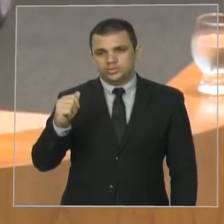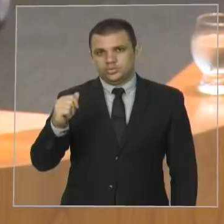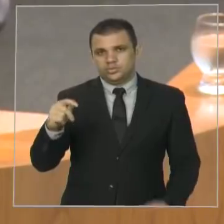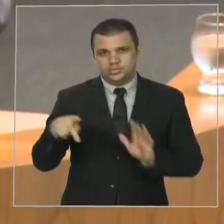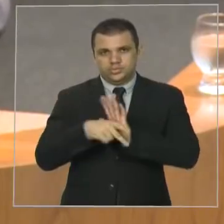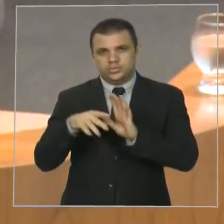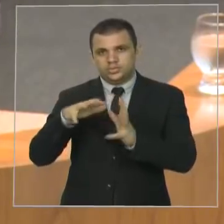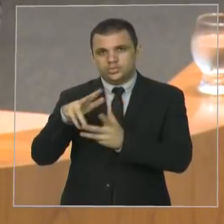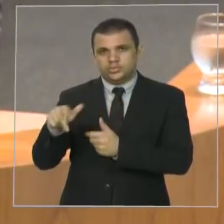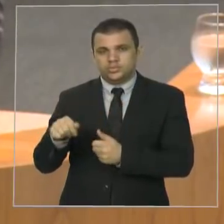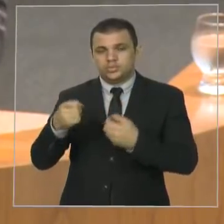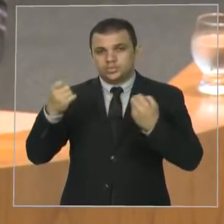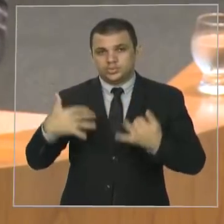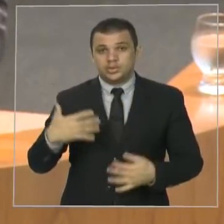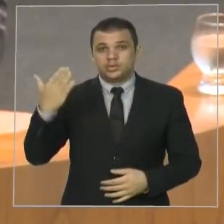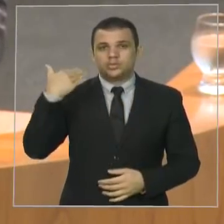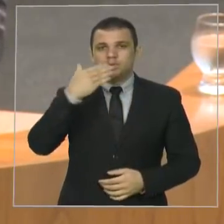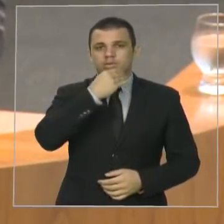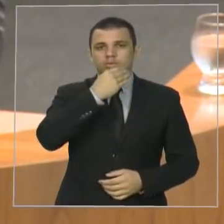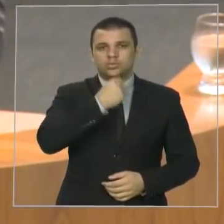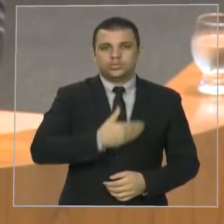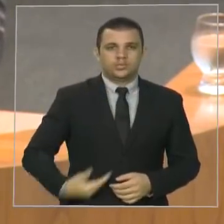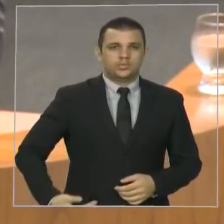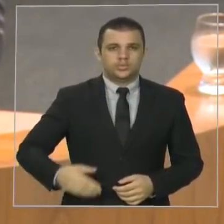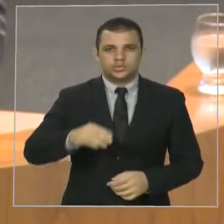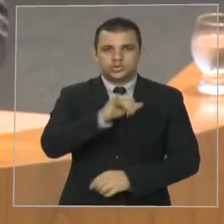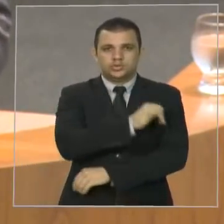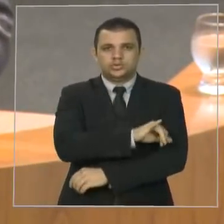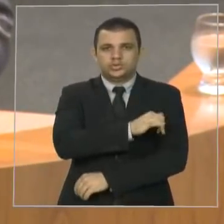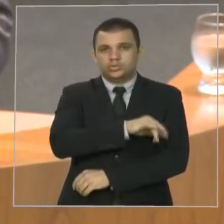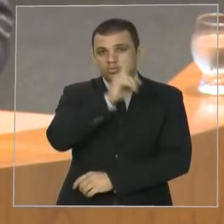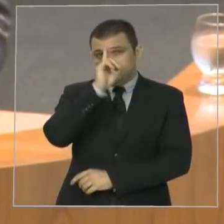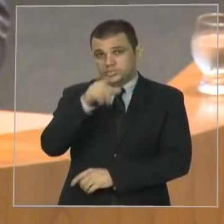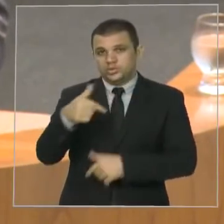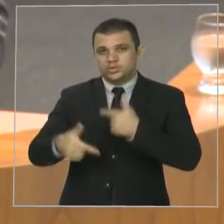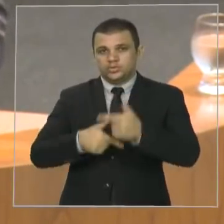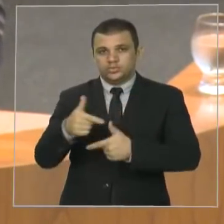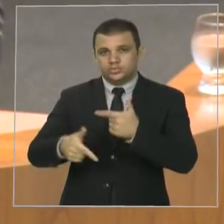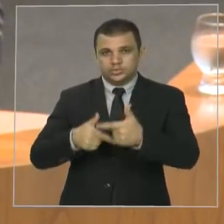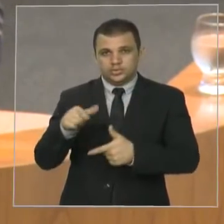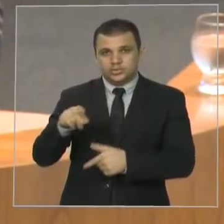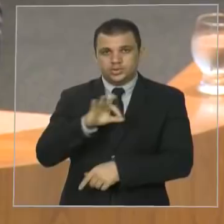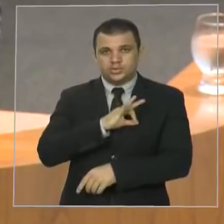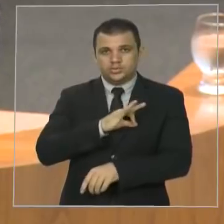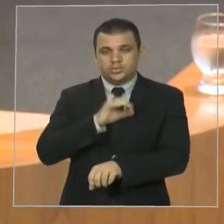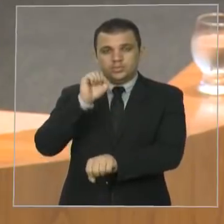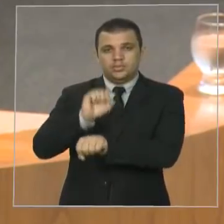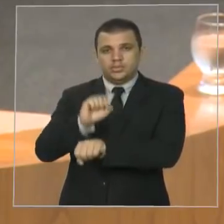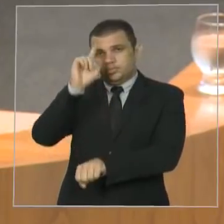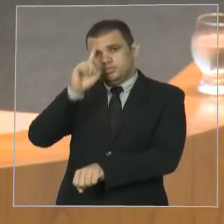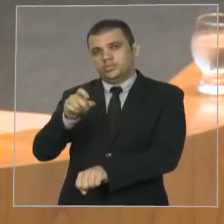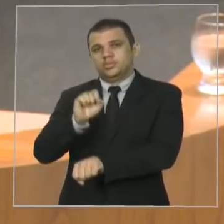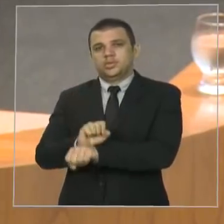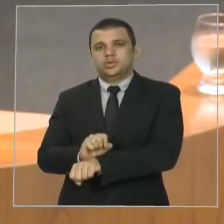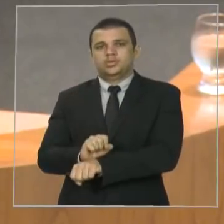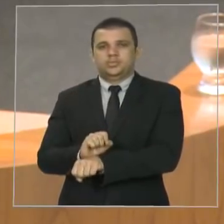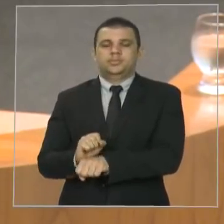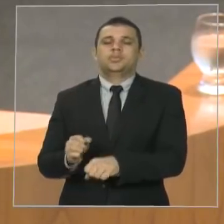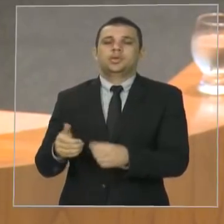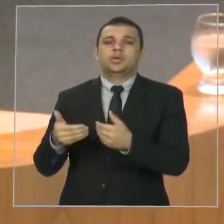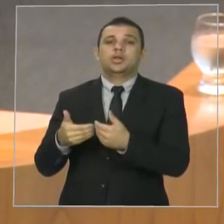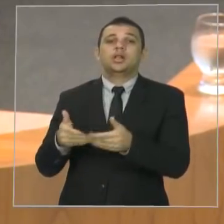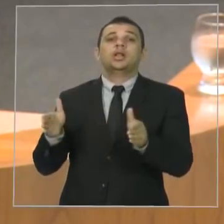no dia 17 de fevereiro de 2017. O que diz